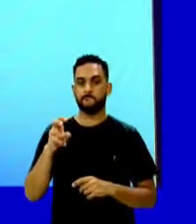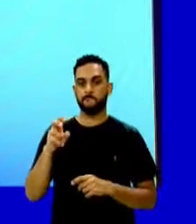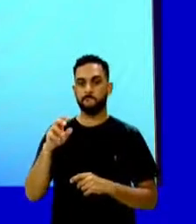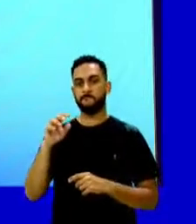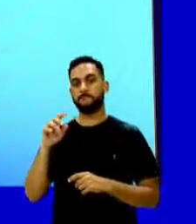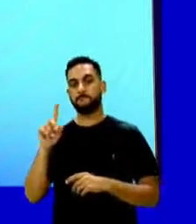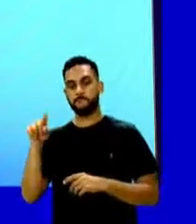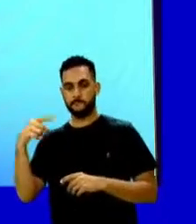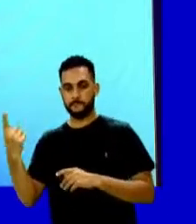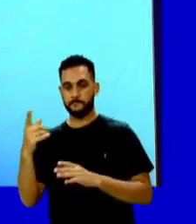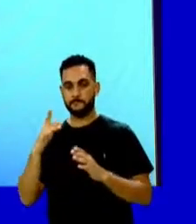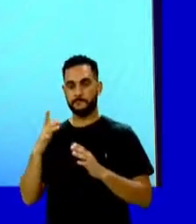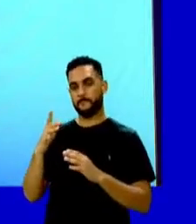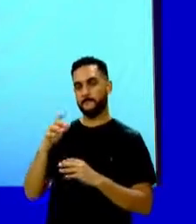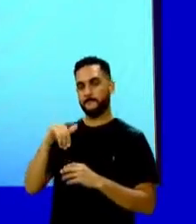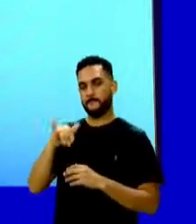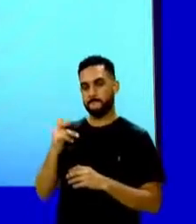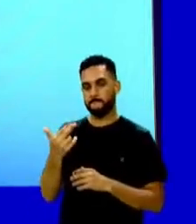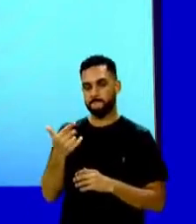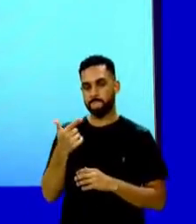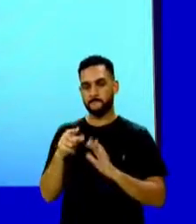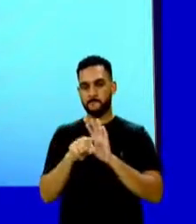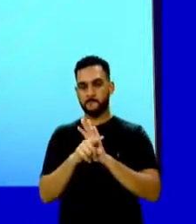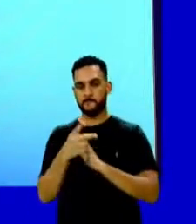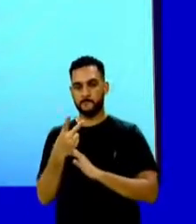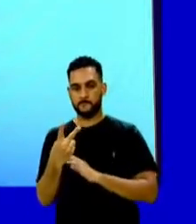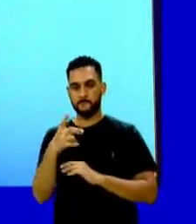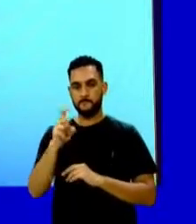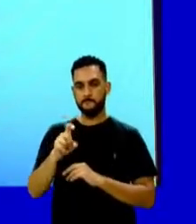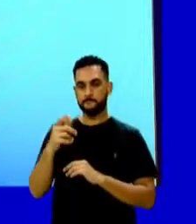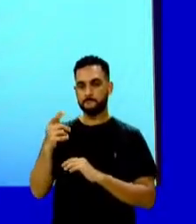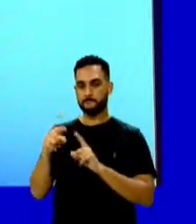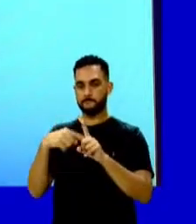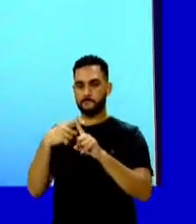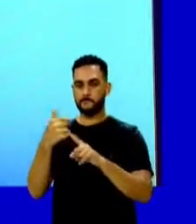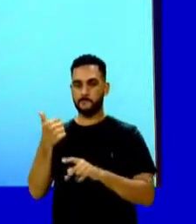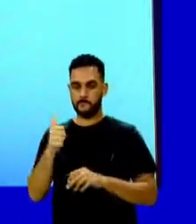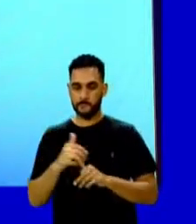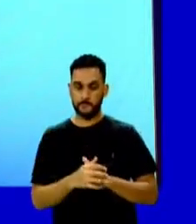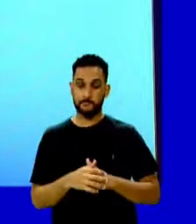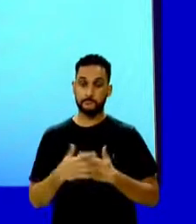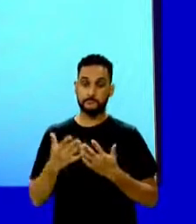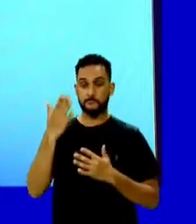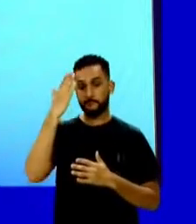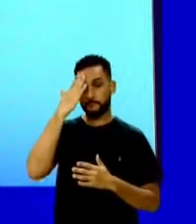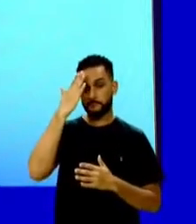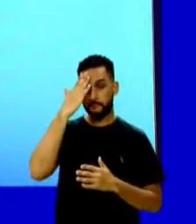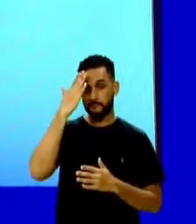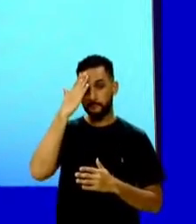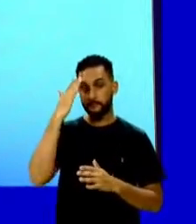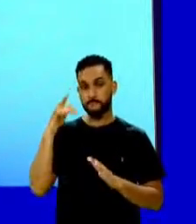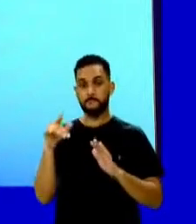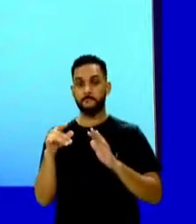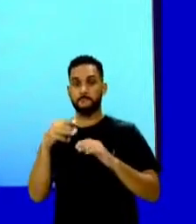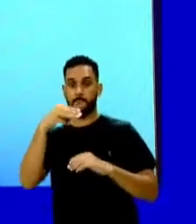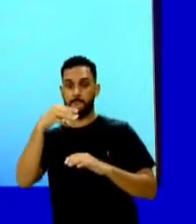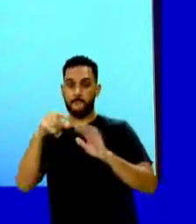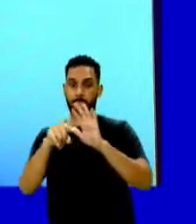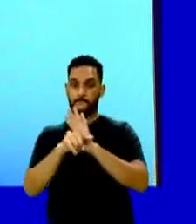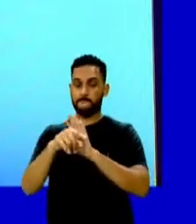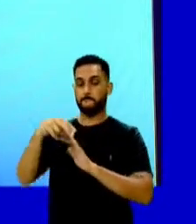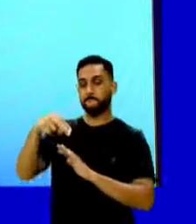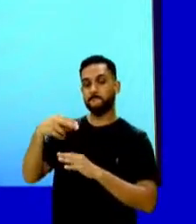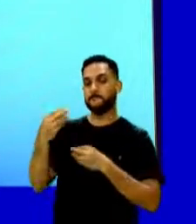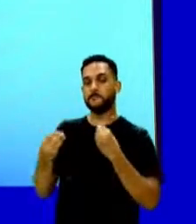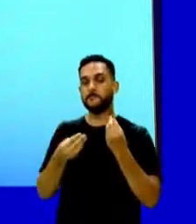- 2 mais 11 o ponto m e n é interseção das duas retas Qual o valor de m - n então